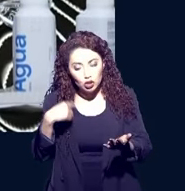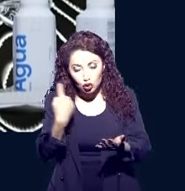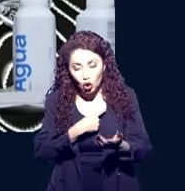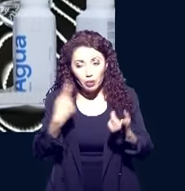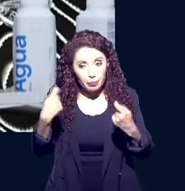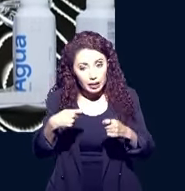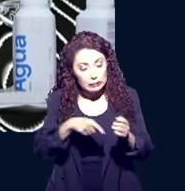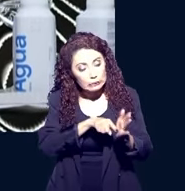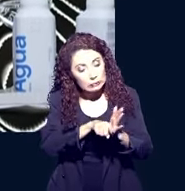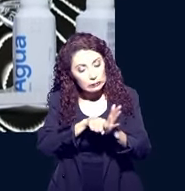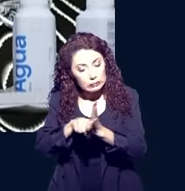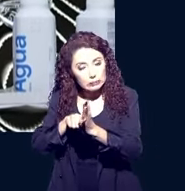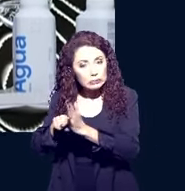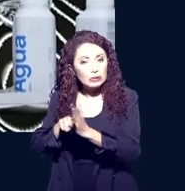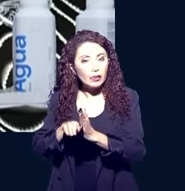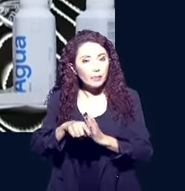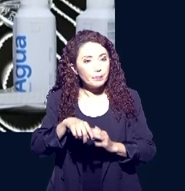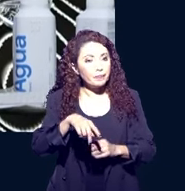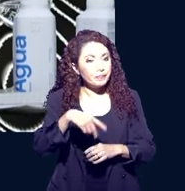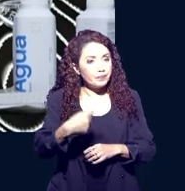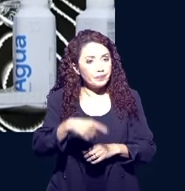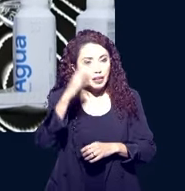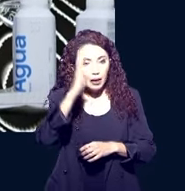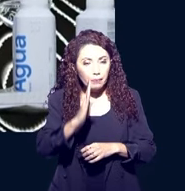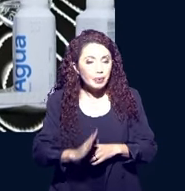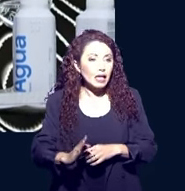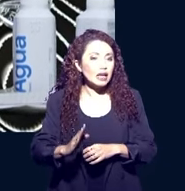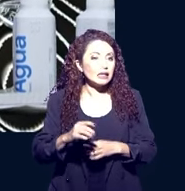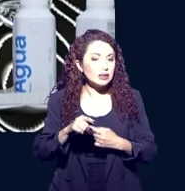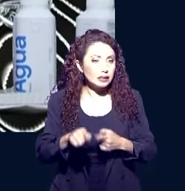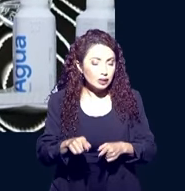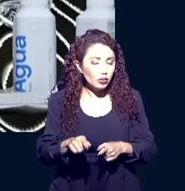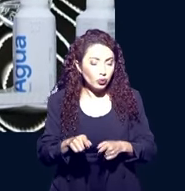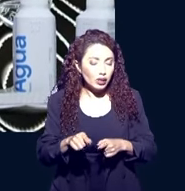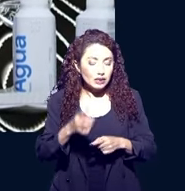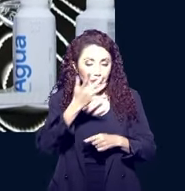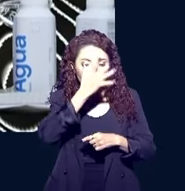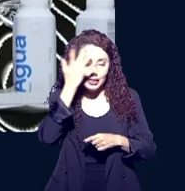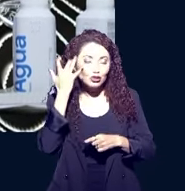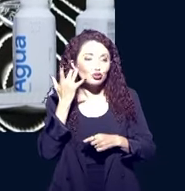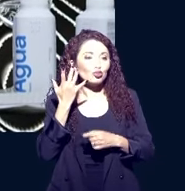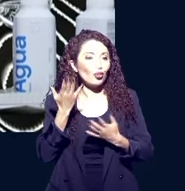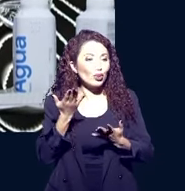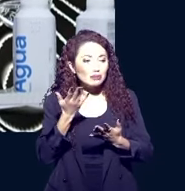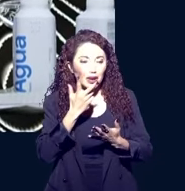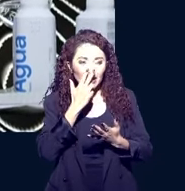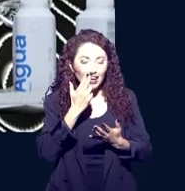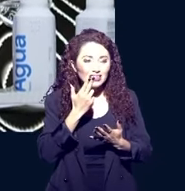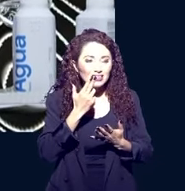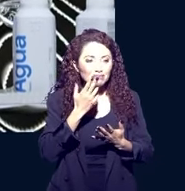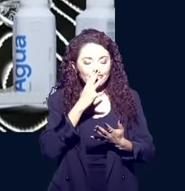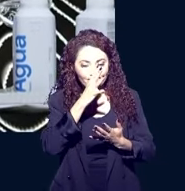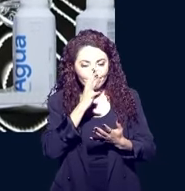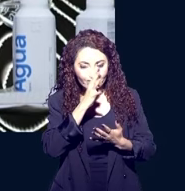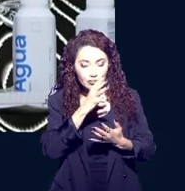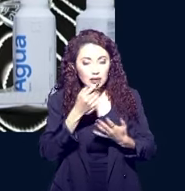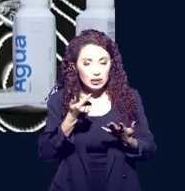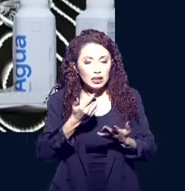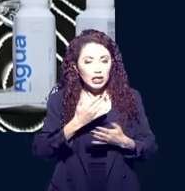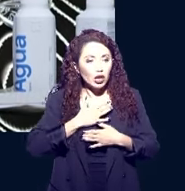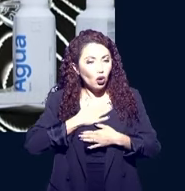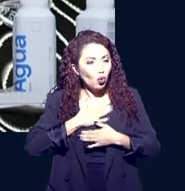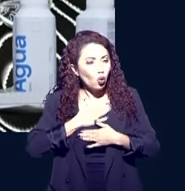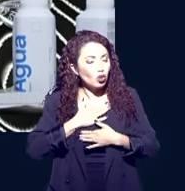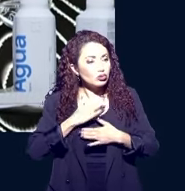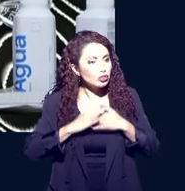eh o Brasil é um país em que as pessoas acham muita coisa sem ter procurado eu sou def de uma virada empírico pragmática tudo